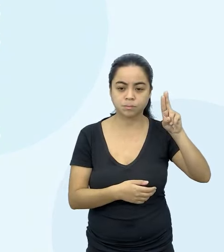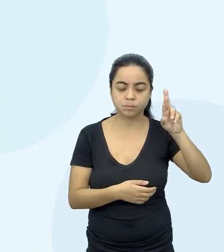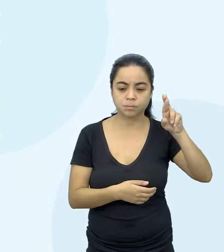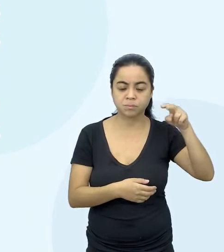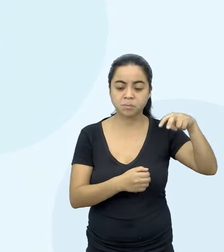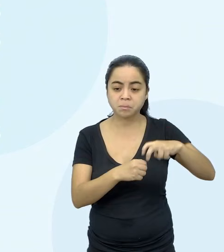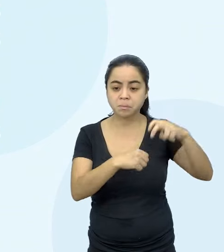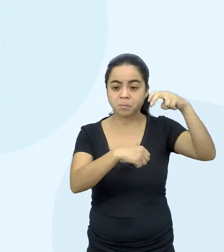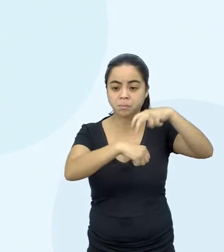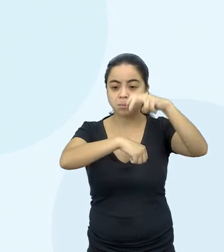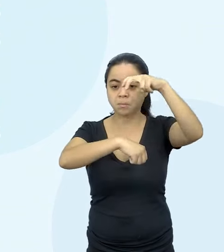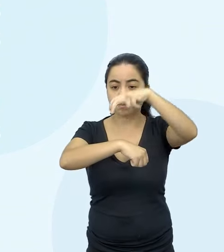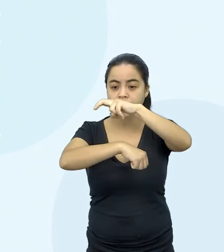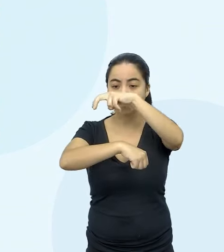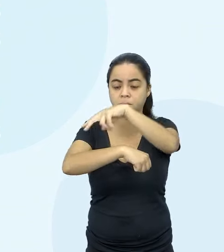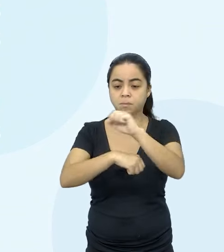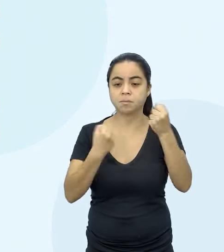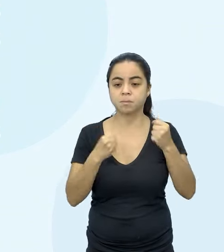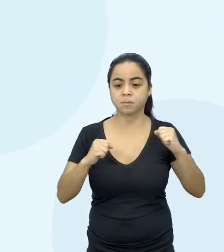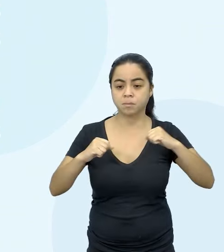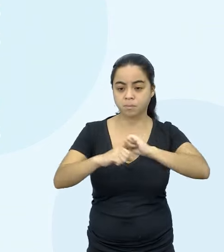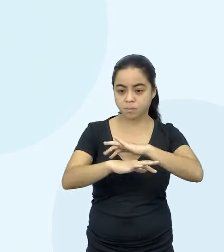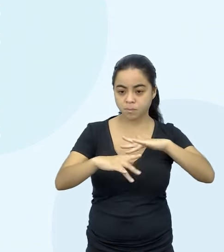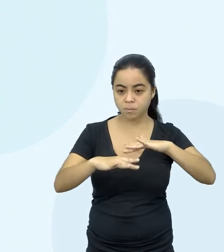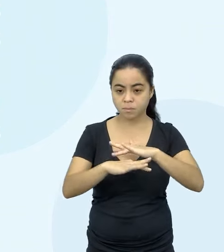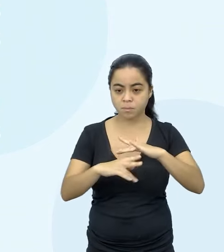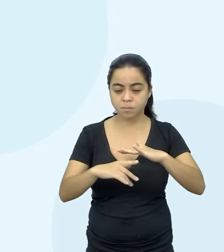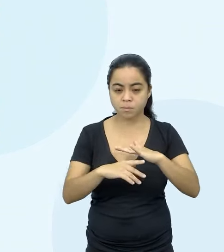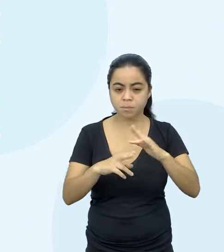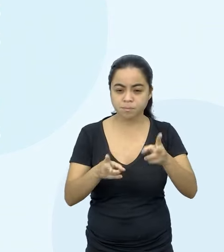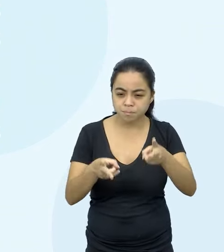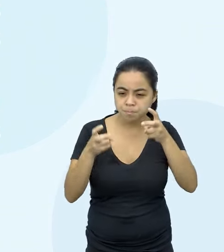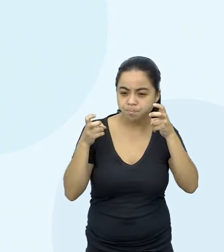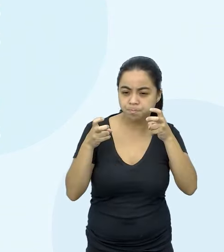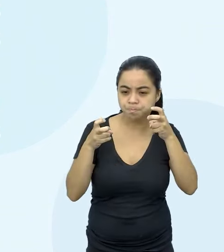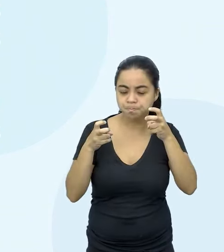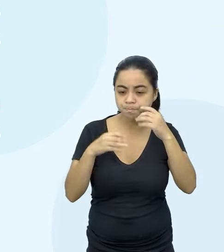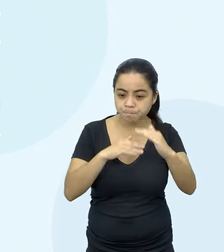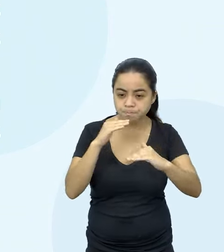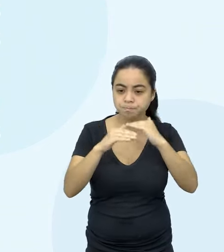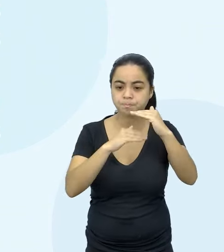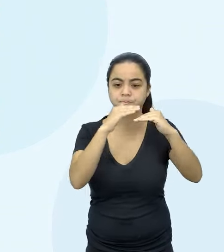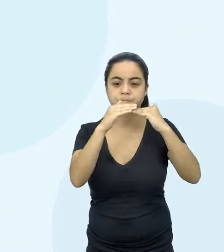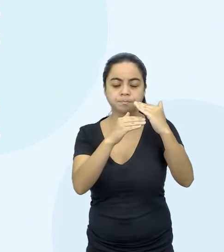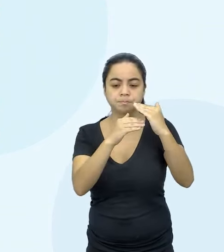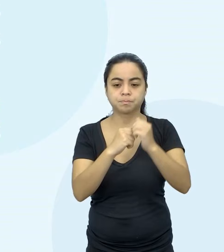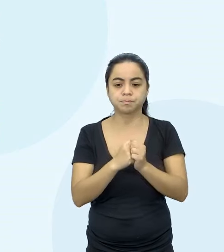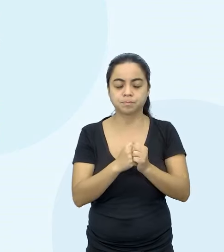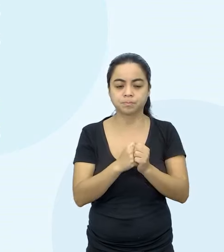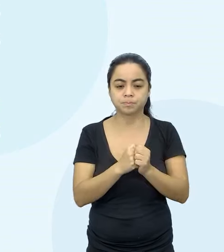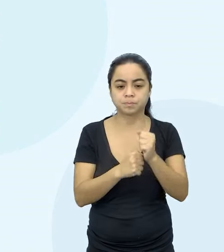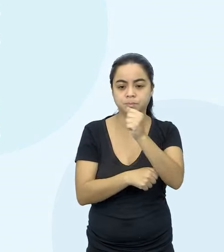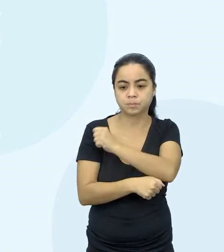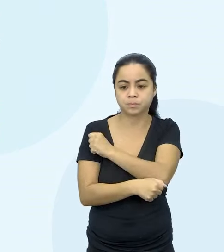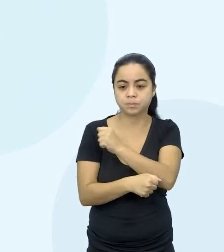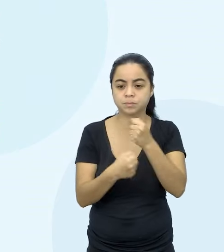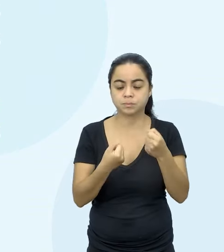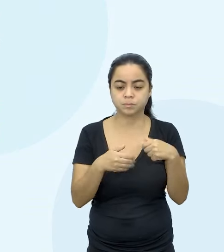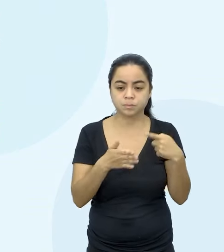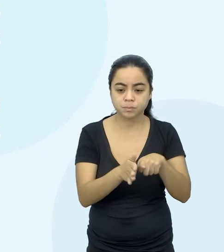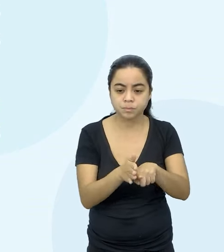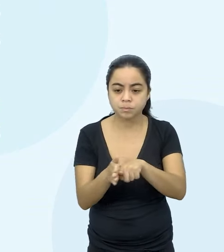onde eu posso observar aí os movimentos dos estudantes no processo de equilíbrio. Isso, da investigação aí que eles vão